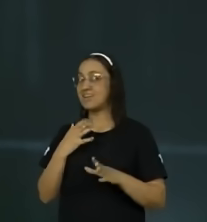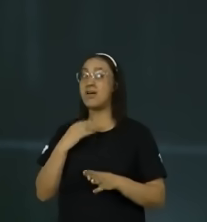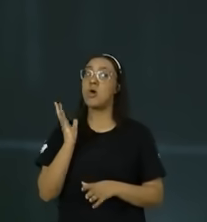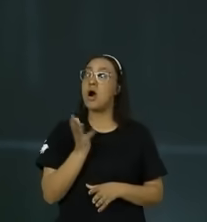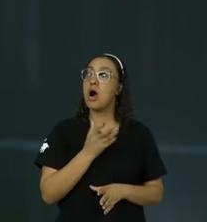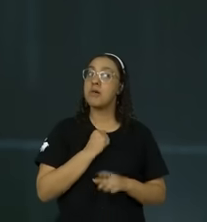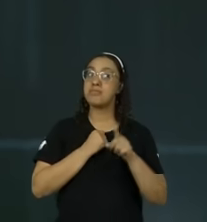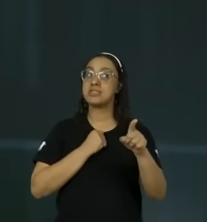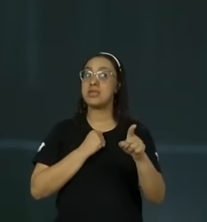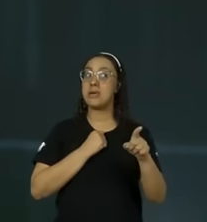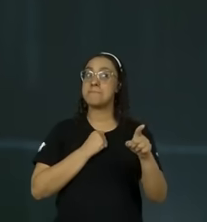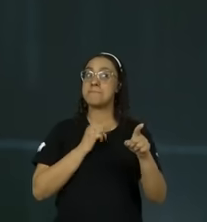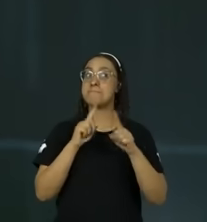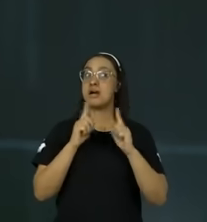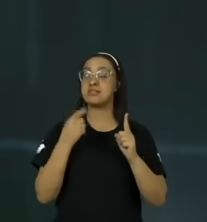fez comigo.